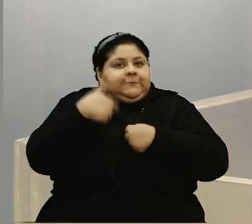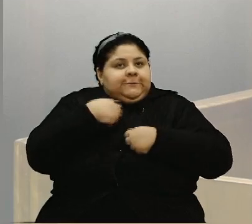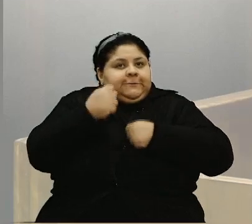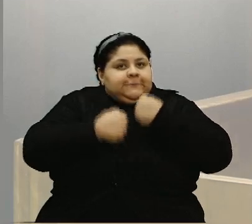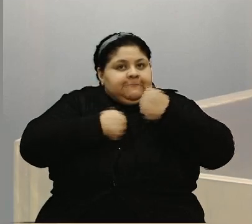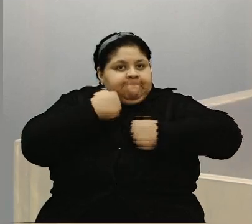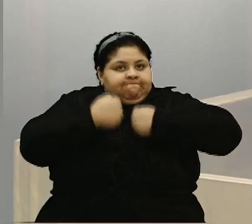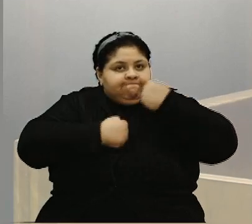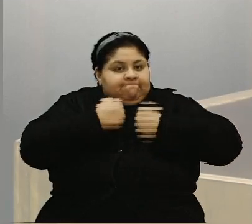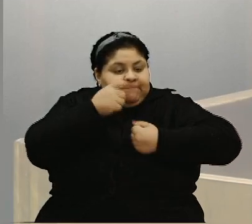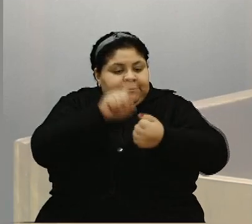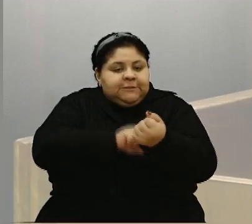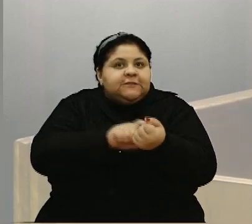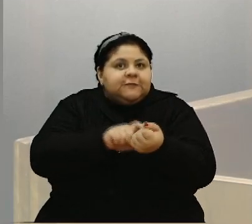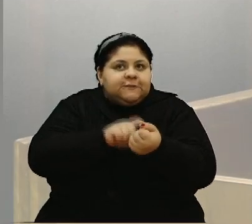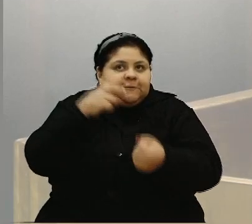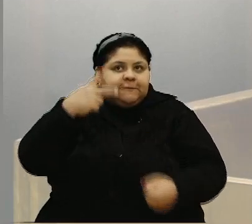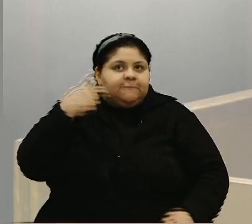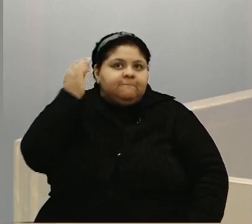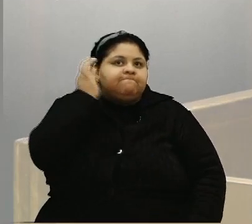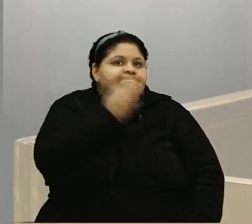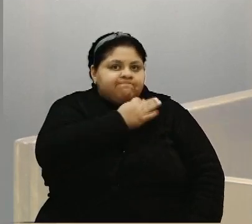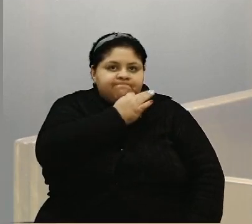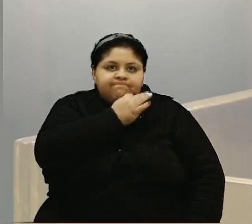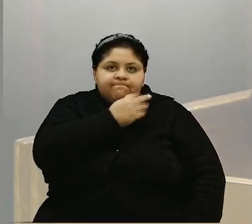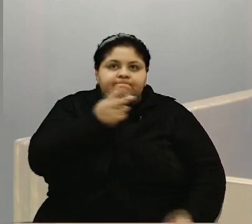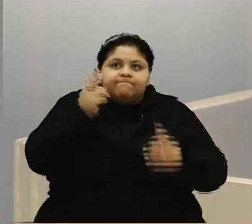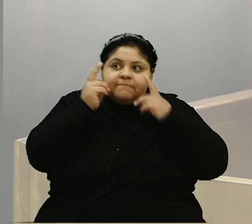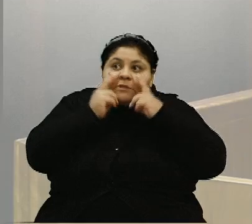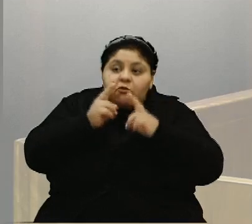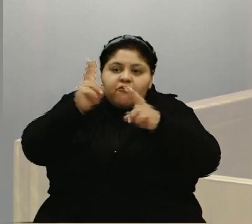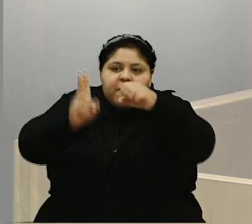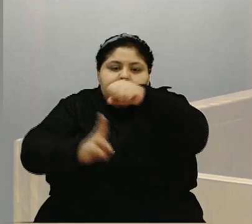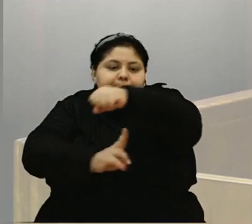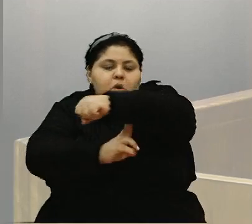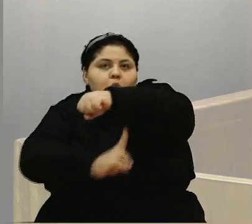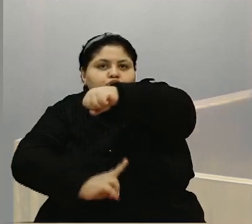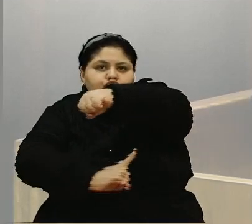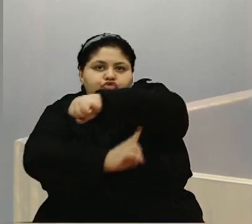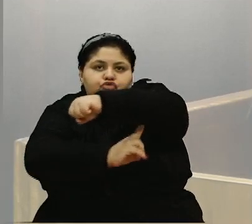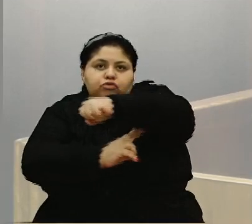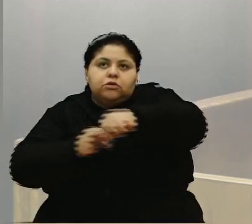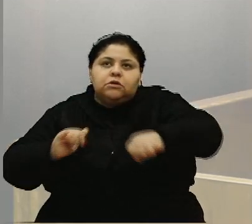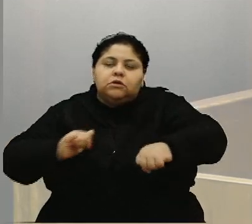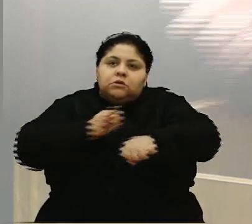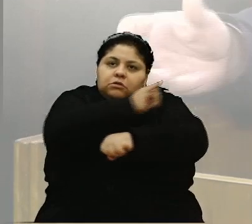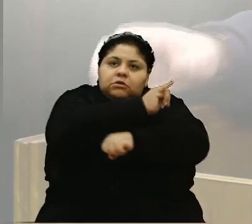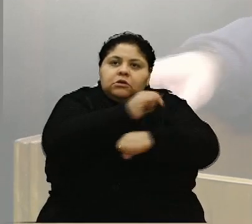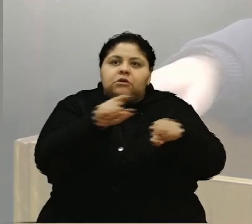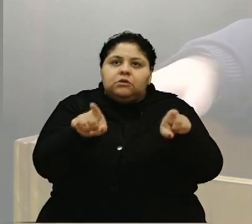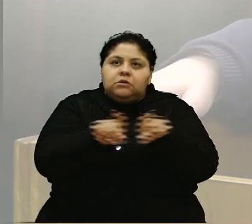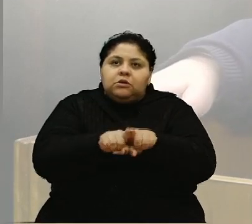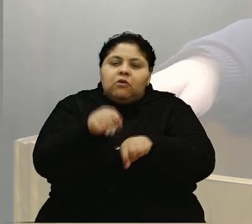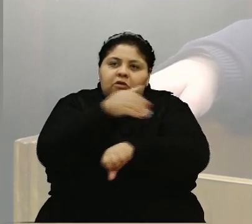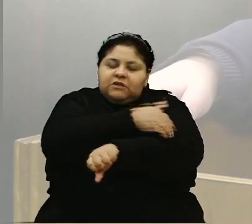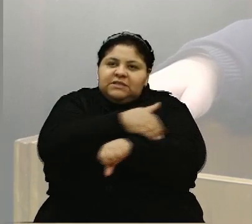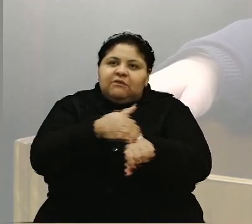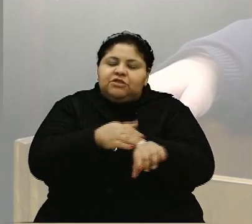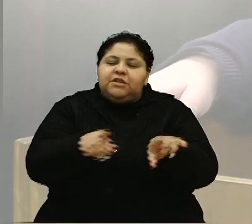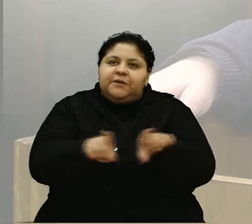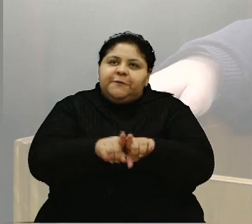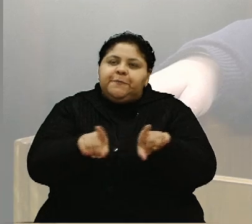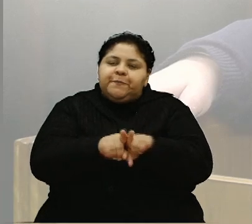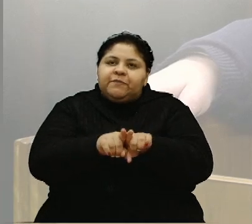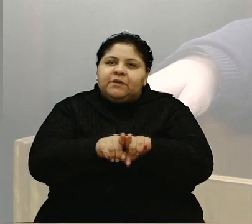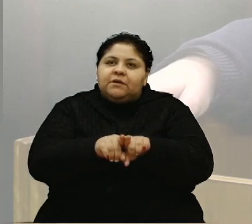espécie de ansiedade, vereadora Tati, de não ver pontes, de não ver aeroportos, de não ver estradas. Ontem